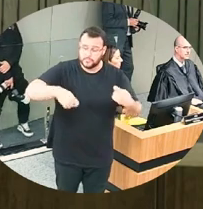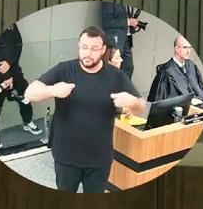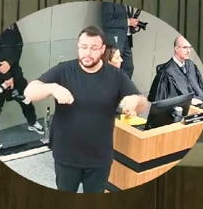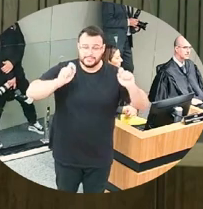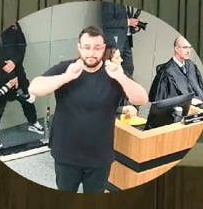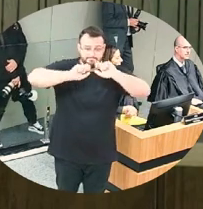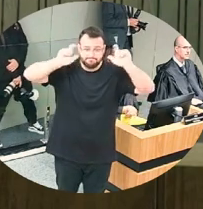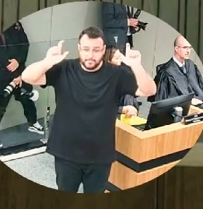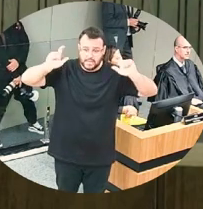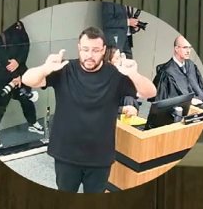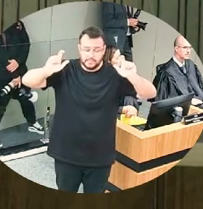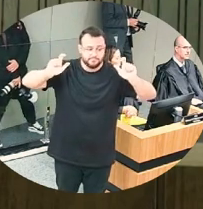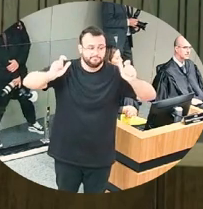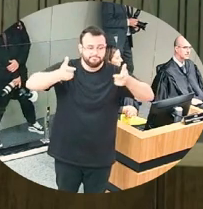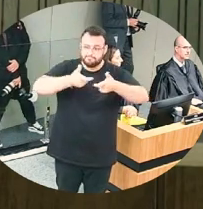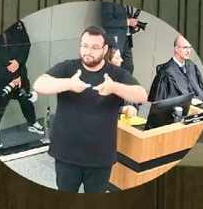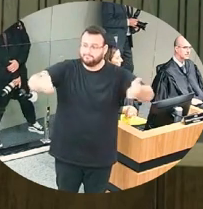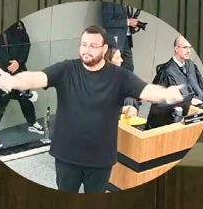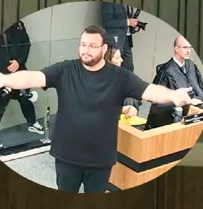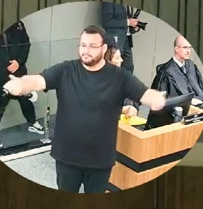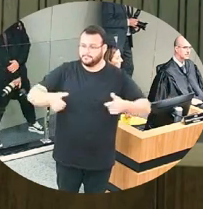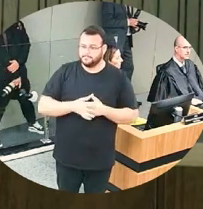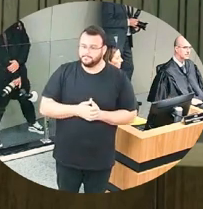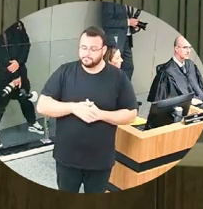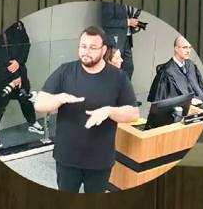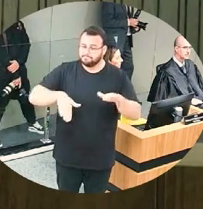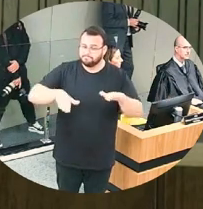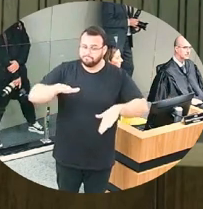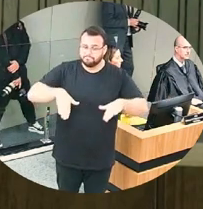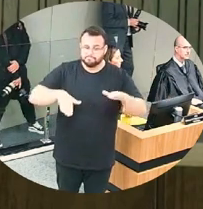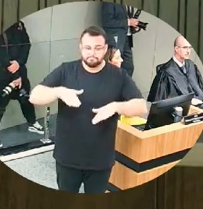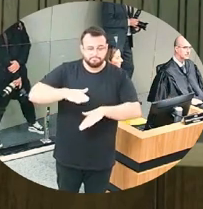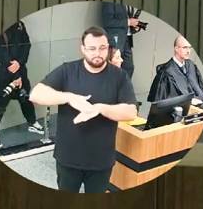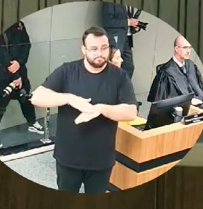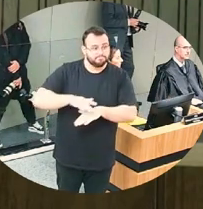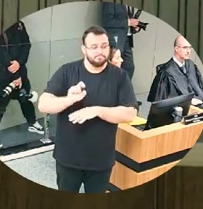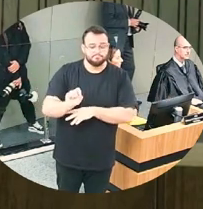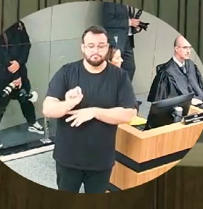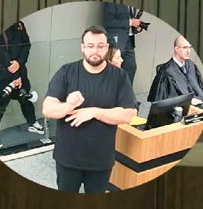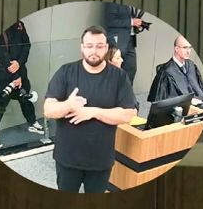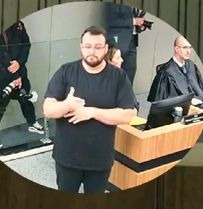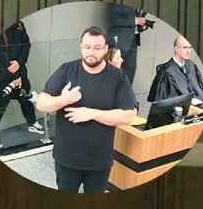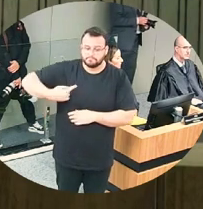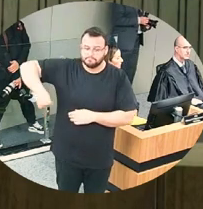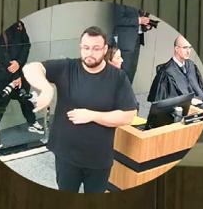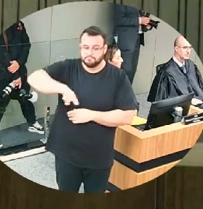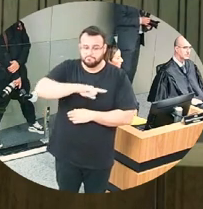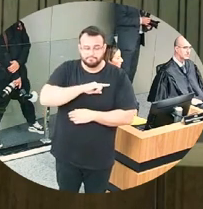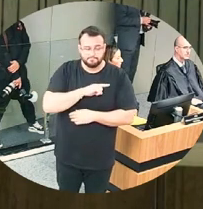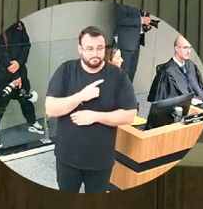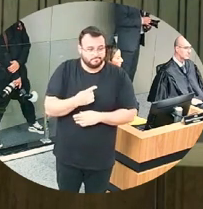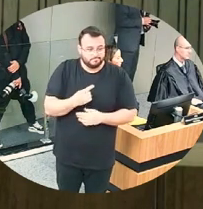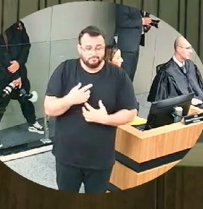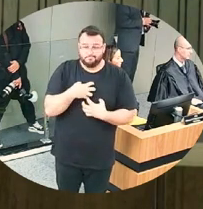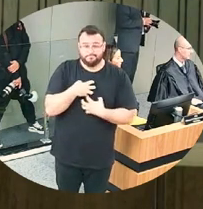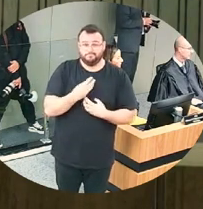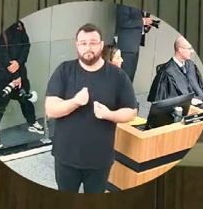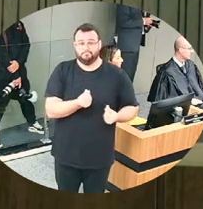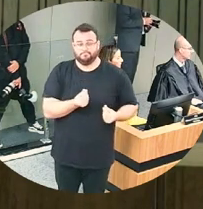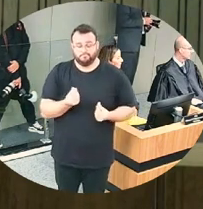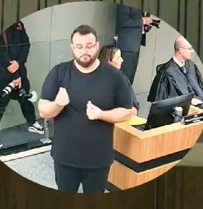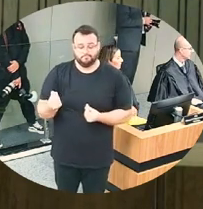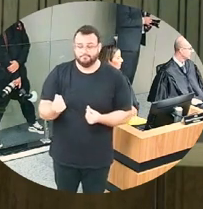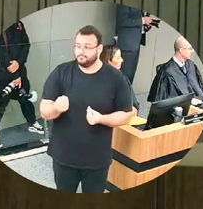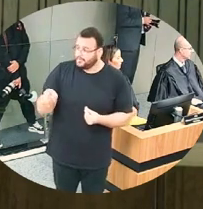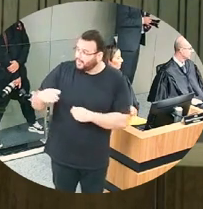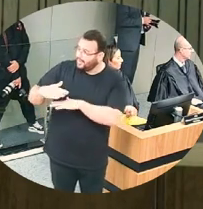uma visão macro Então essa visão macro muitas vezes faz com que nós desagrados